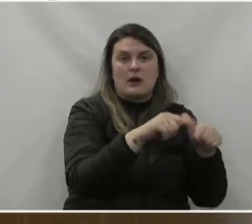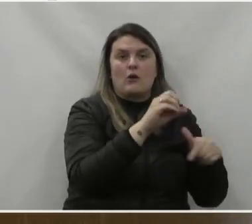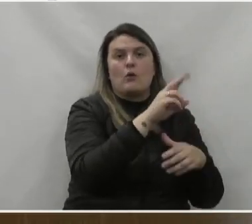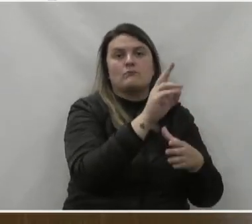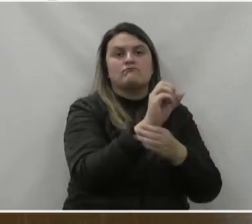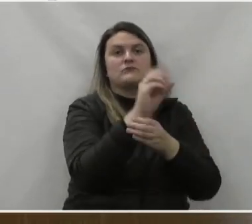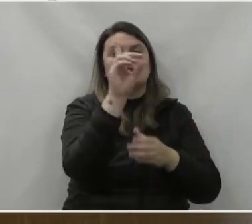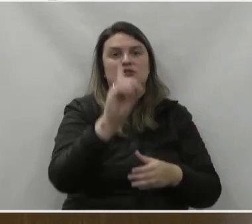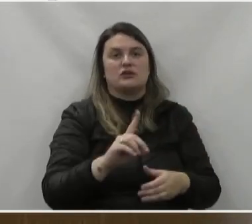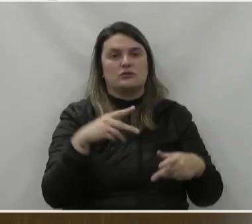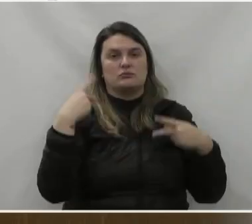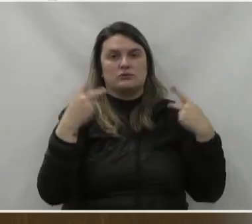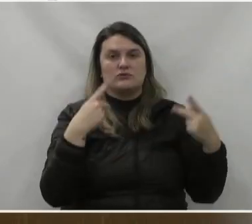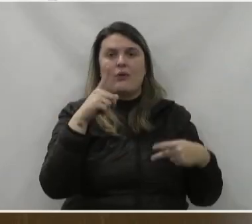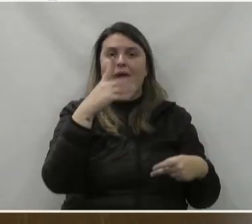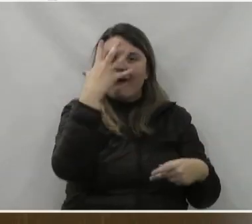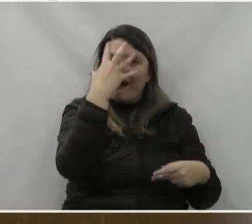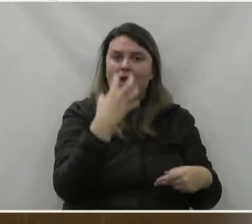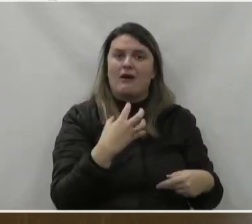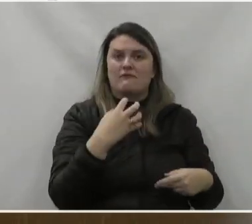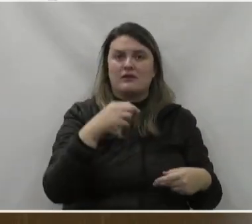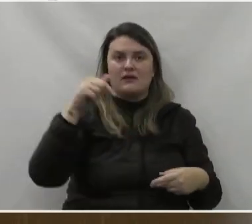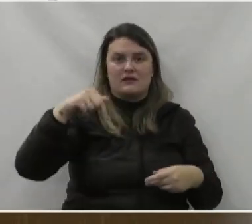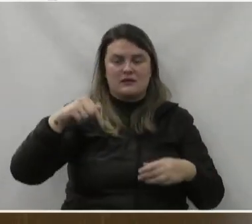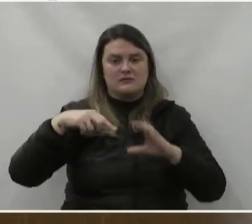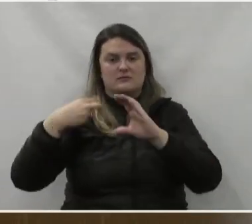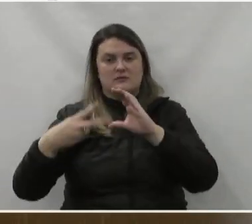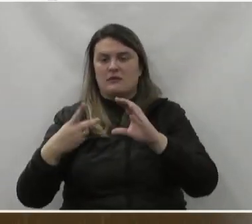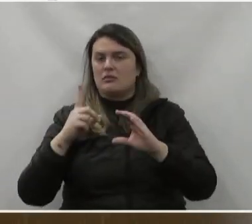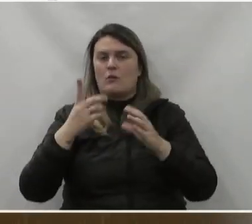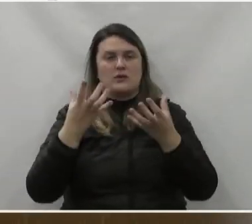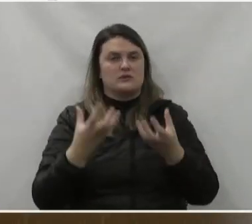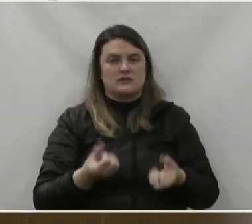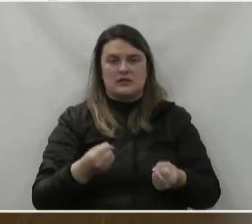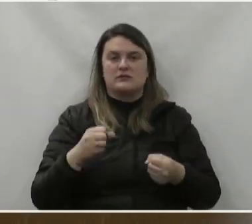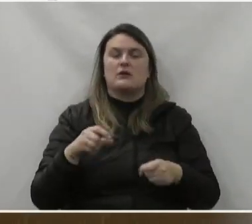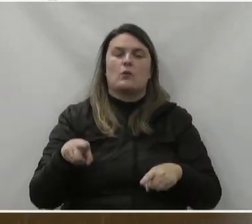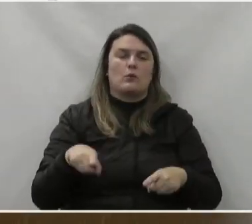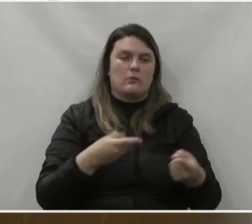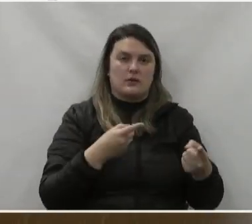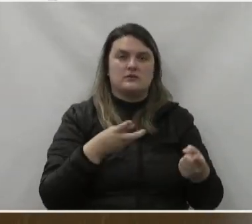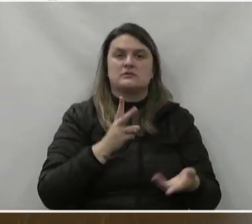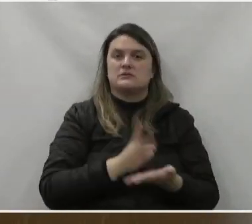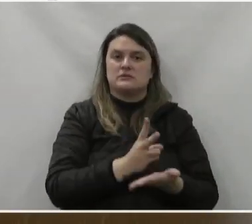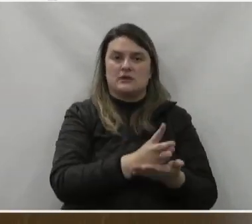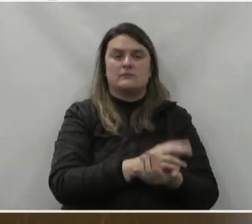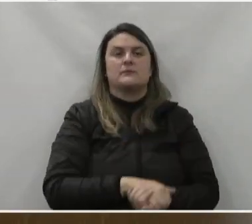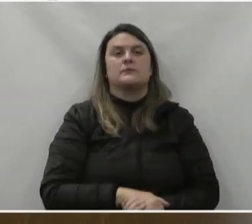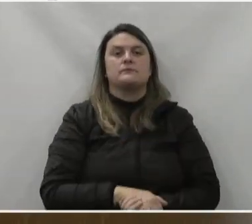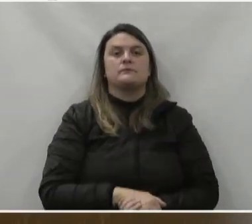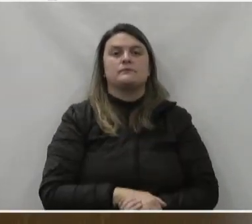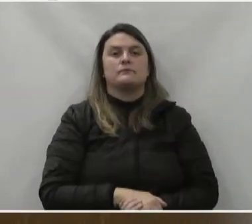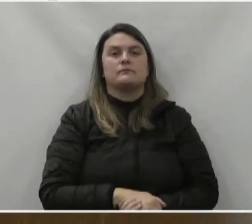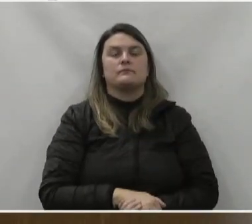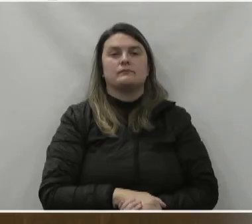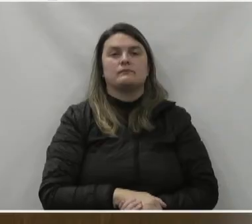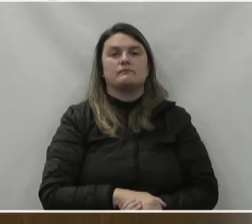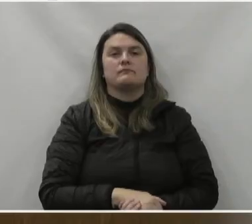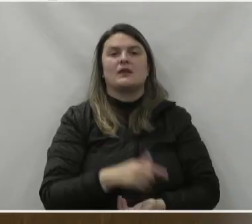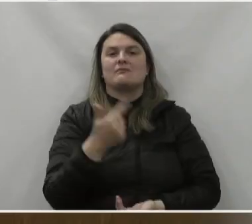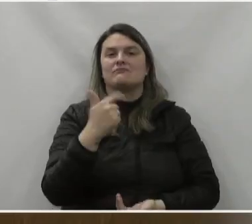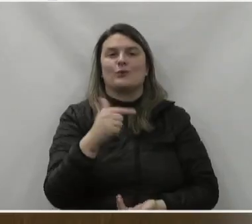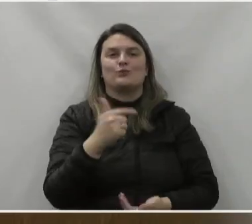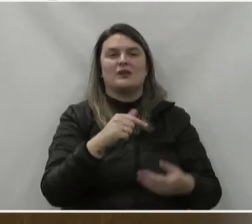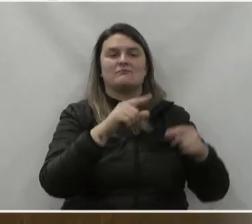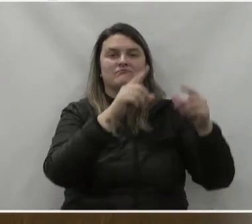políticos. É um crime gravíssimo que esta Casa repudia e combate sem hesitação. No caso concreto, inexistem